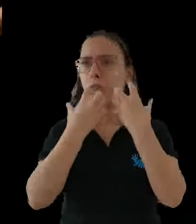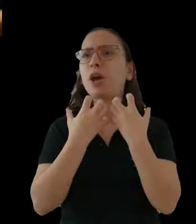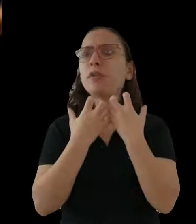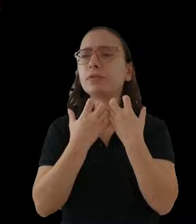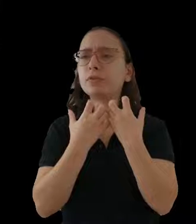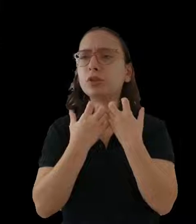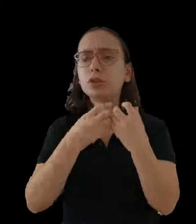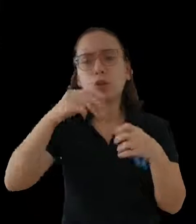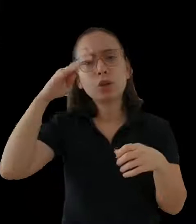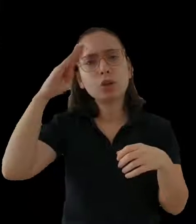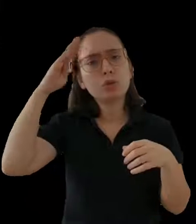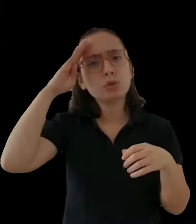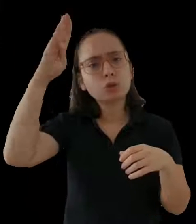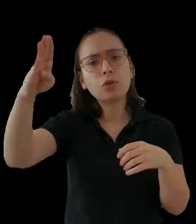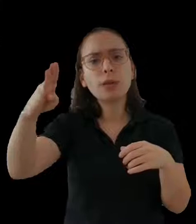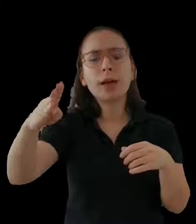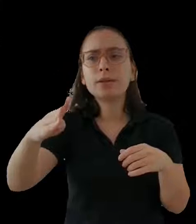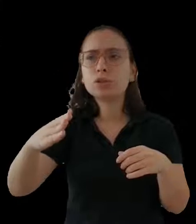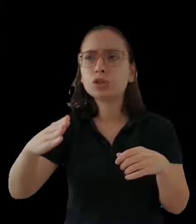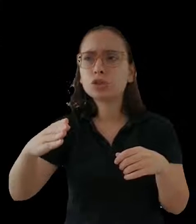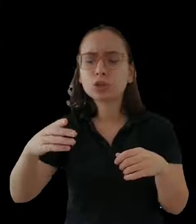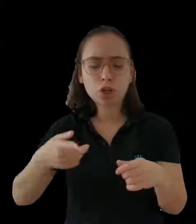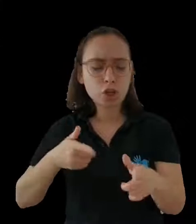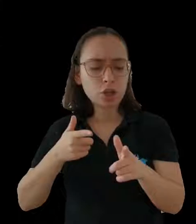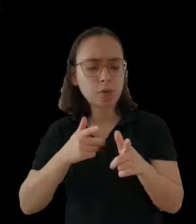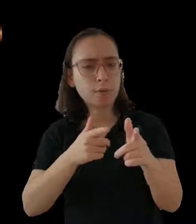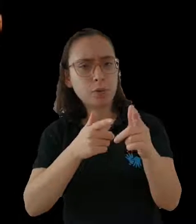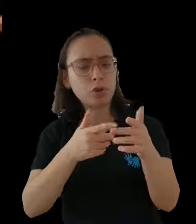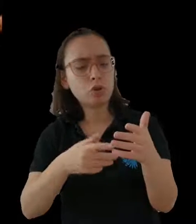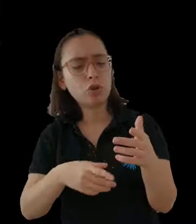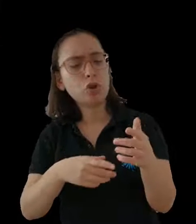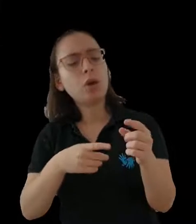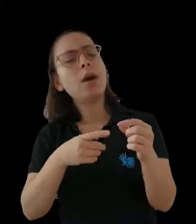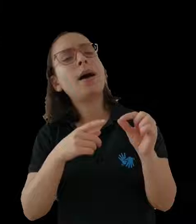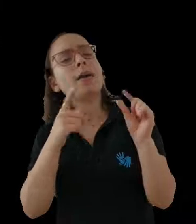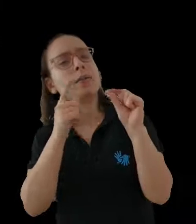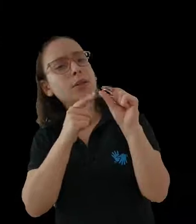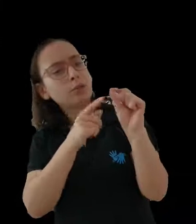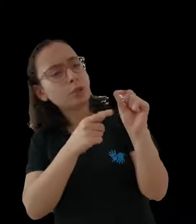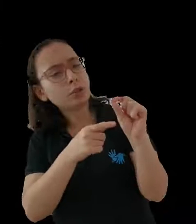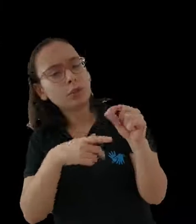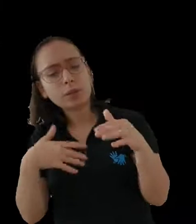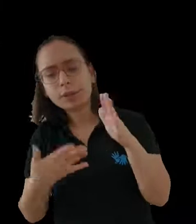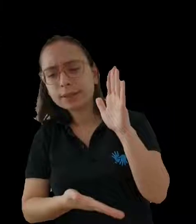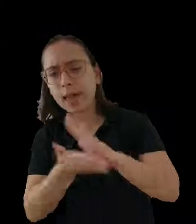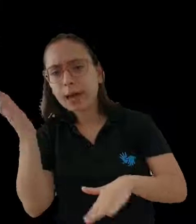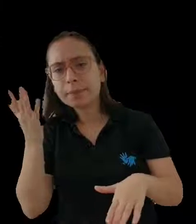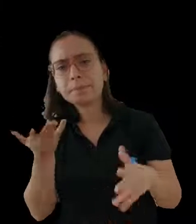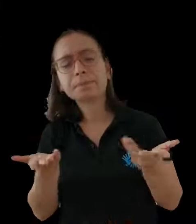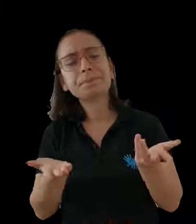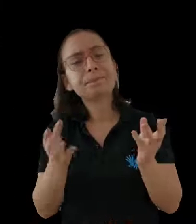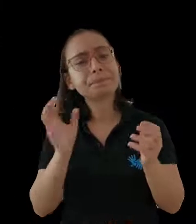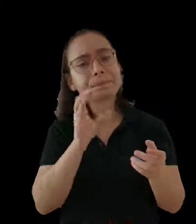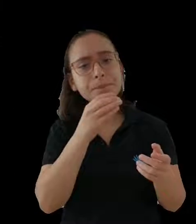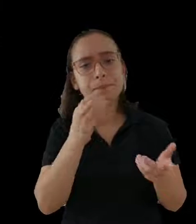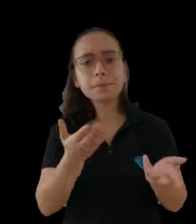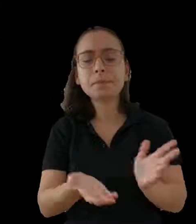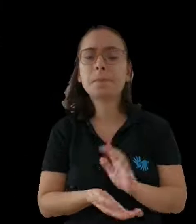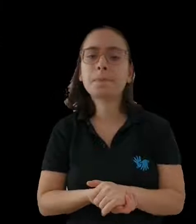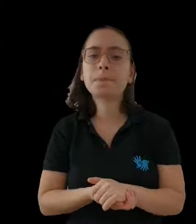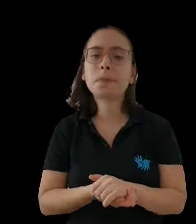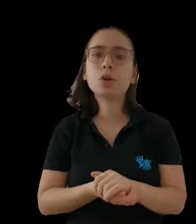muito bravo e manda os soldados irem atrás do pintinho. O pintinho sai do galinheiro, começa a correr, correr, correr, correr, correr, correr, correr. E